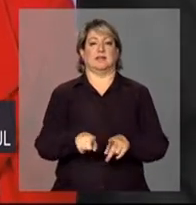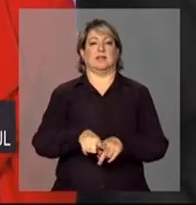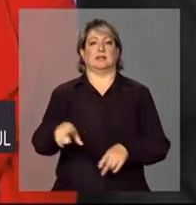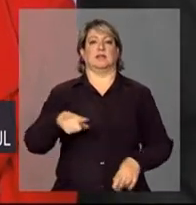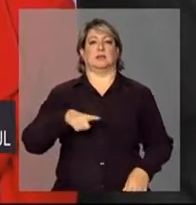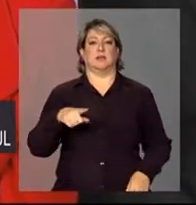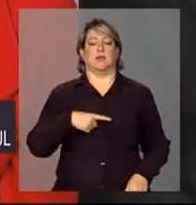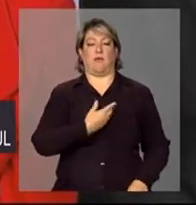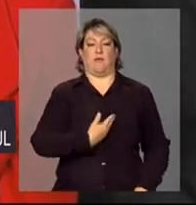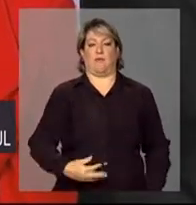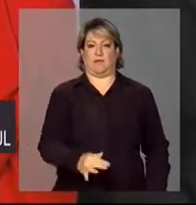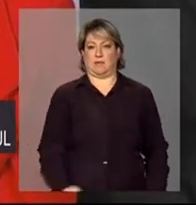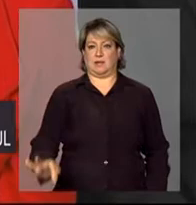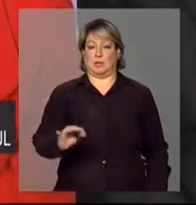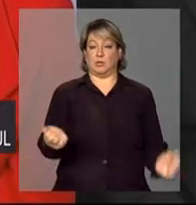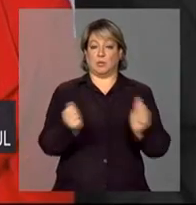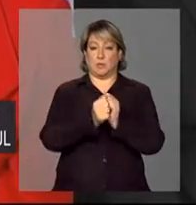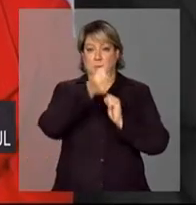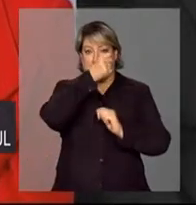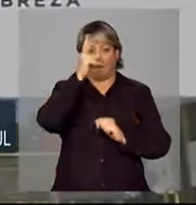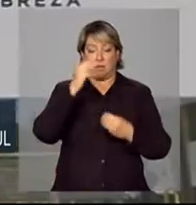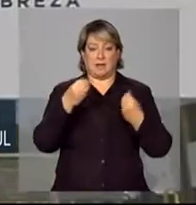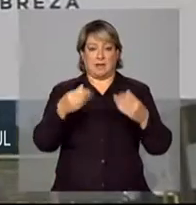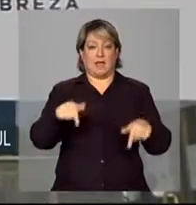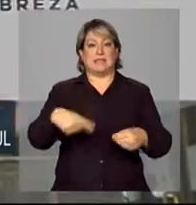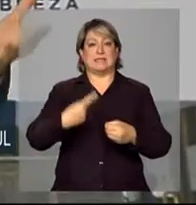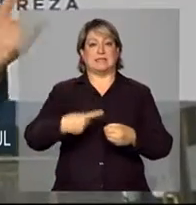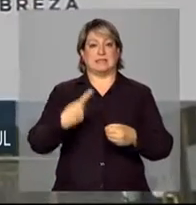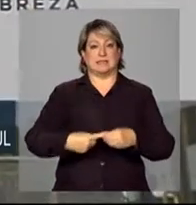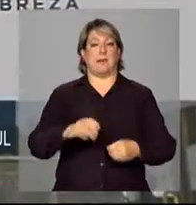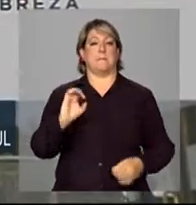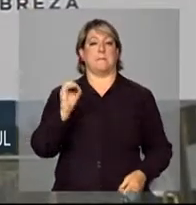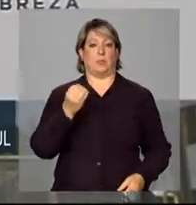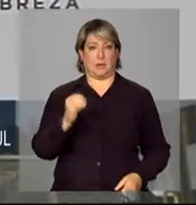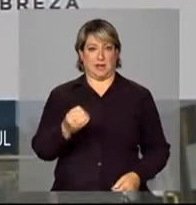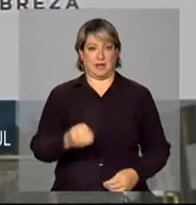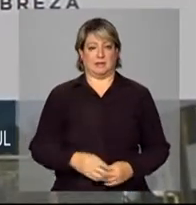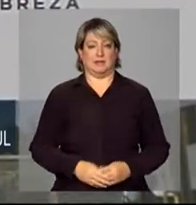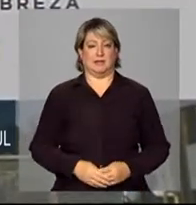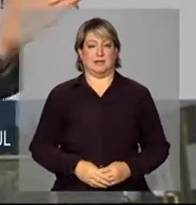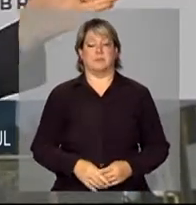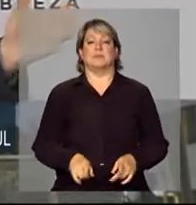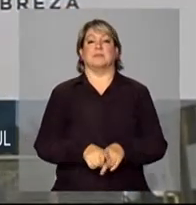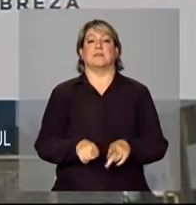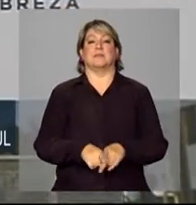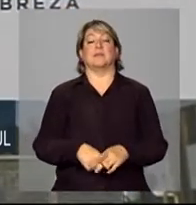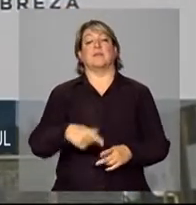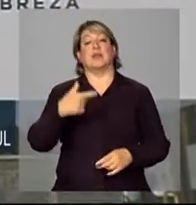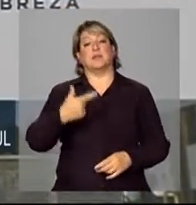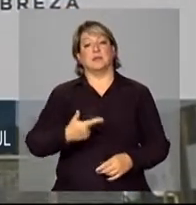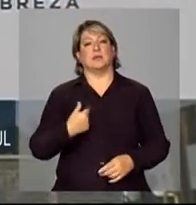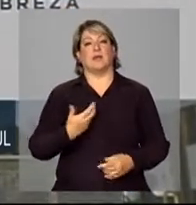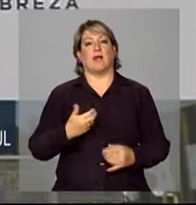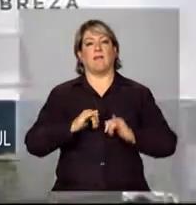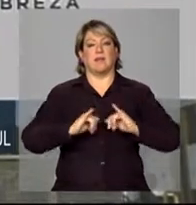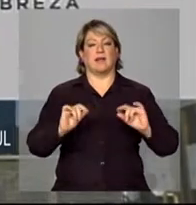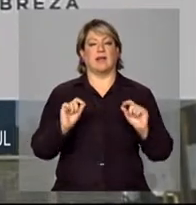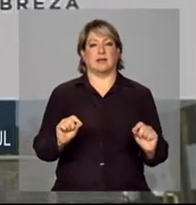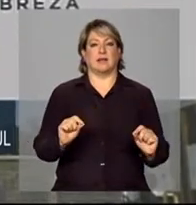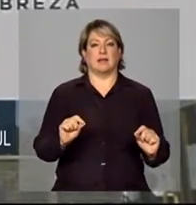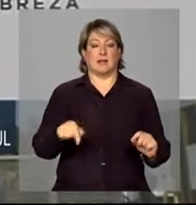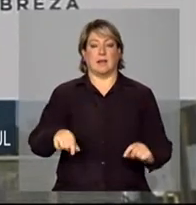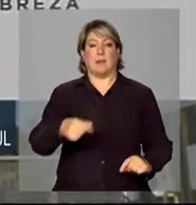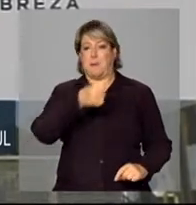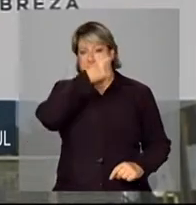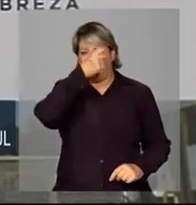prefeitura, irá dar à cidade de Porto Alegre. Em segundo lugar, destacar essa presença fantástica dos nossos